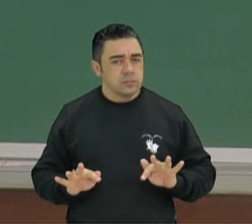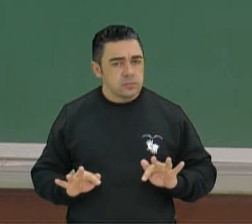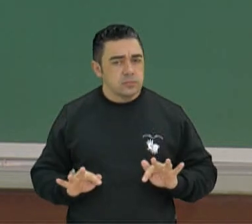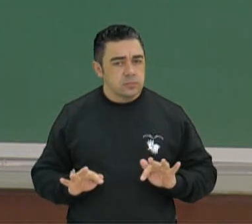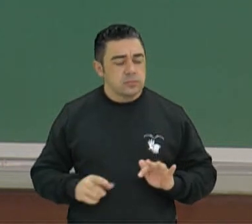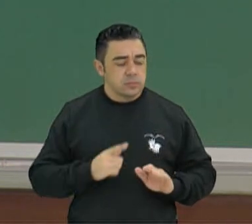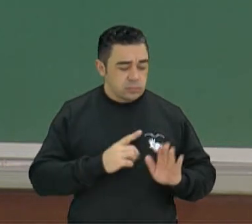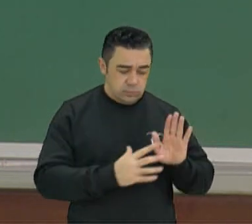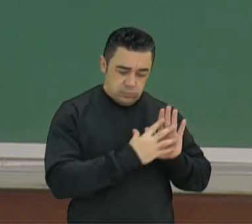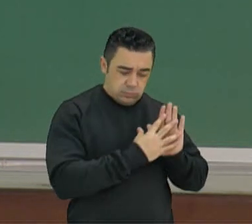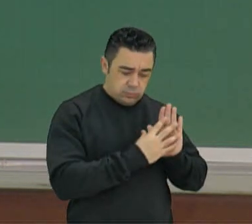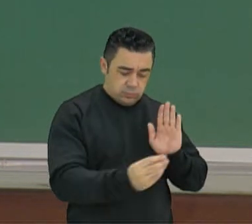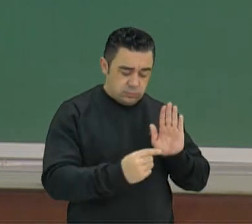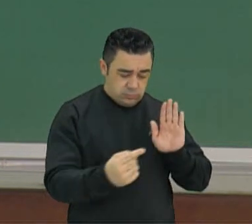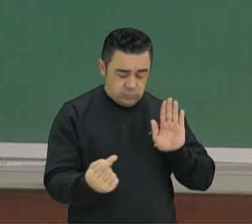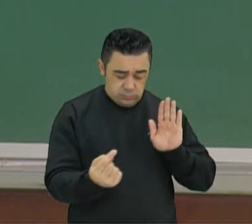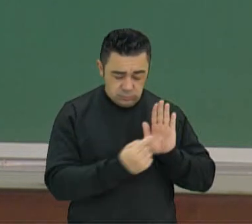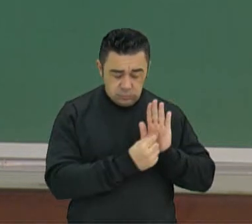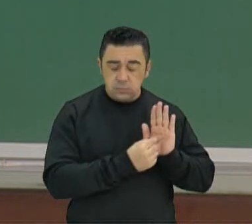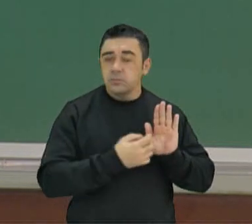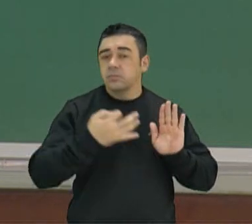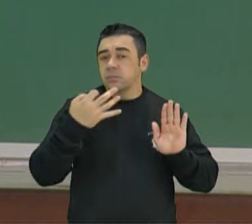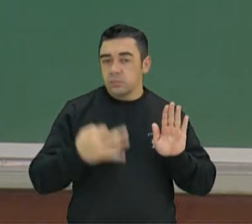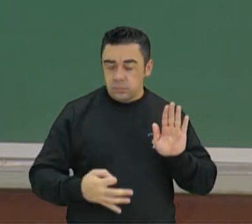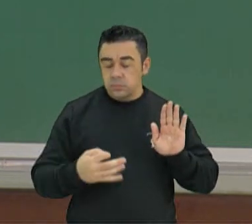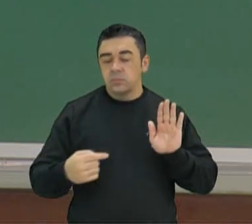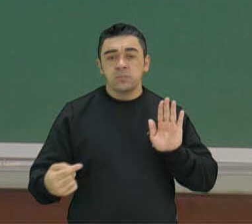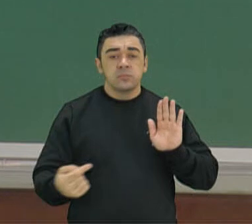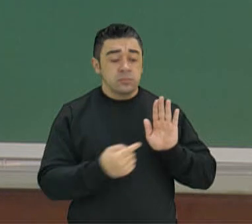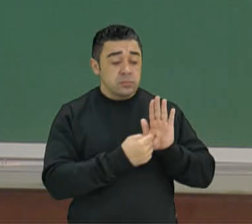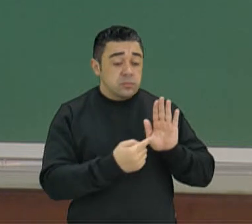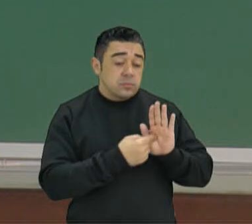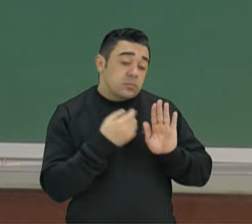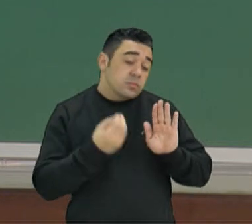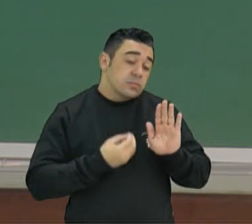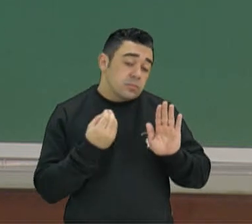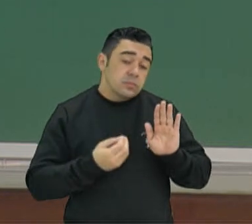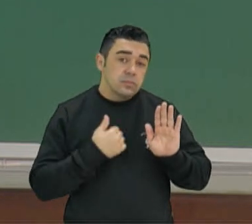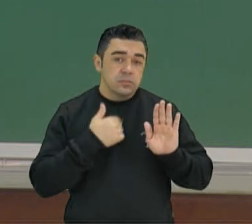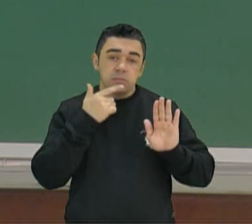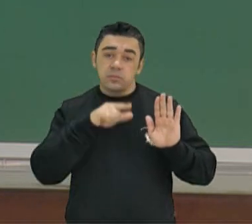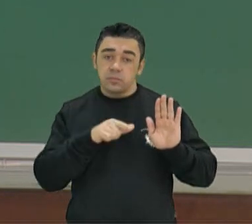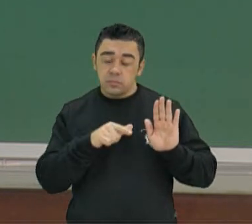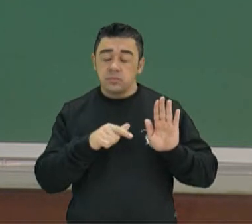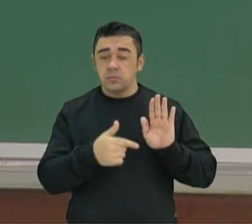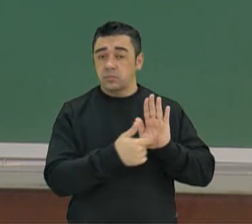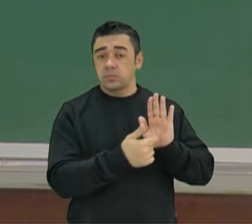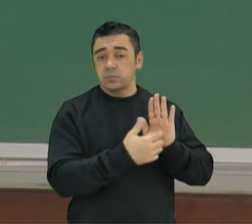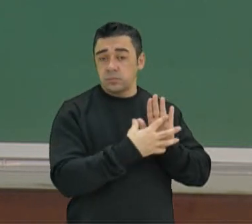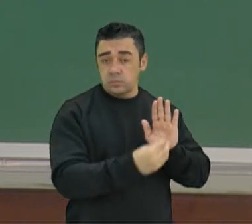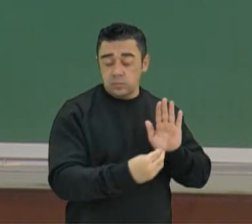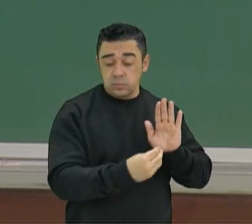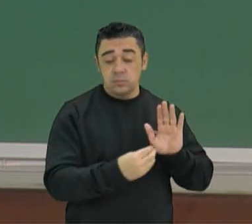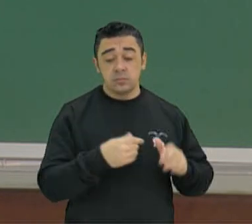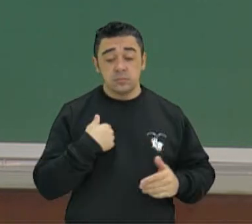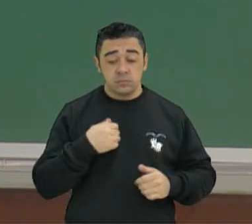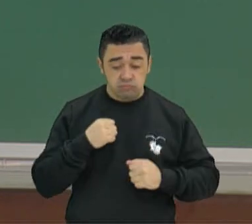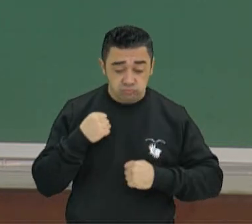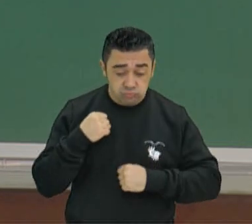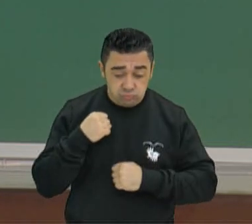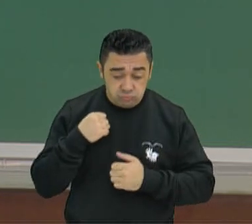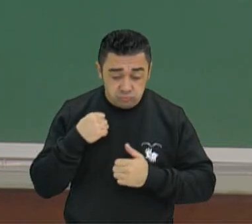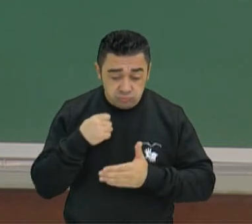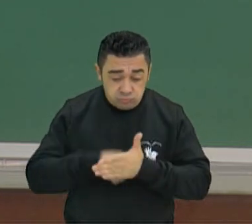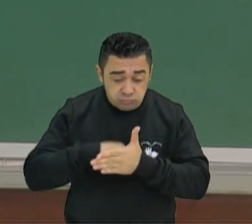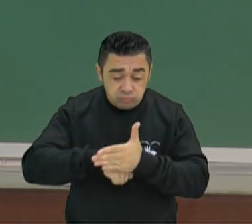dado um modelo considerado ideal e quais são os caminhos para alcançá-lo. E essa busca incessante vai